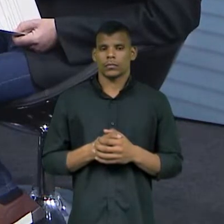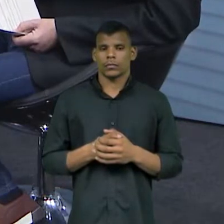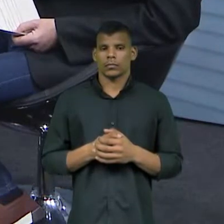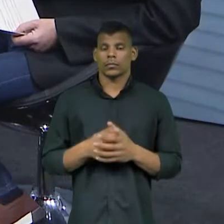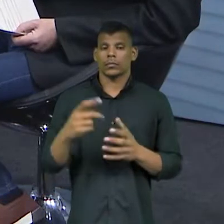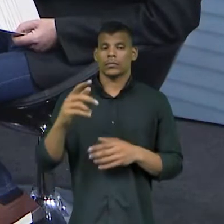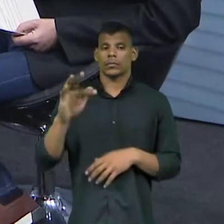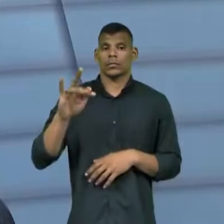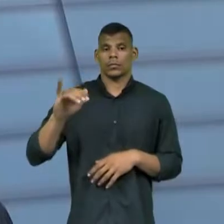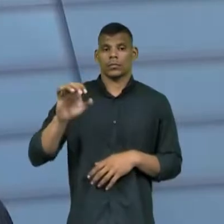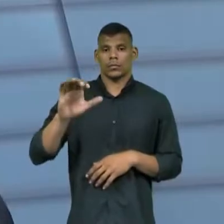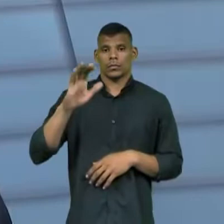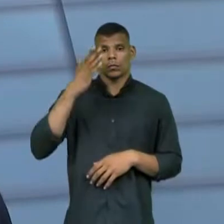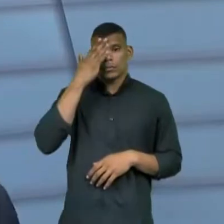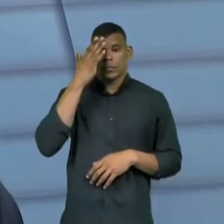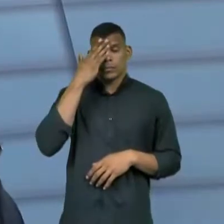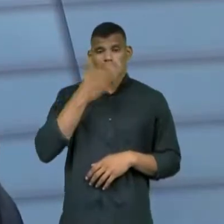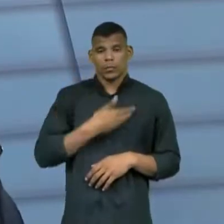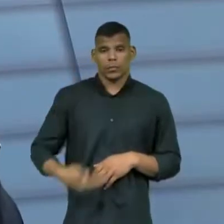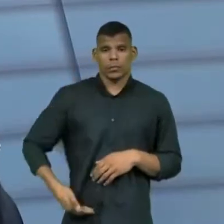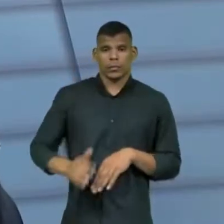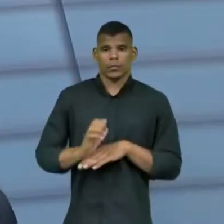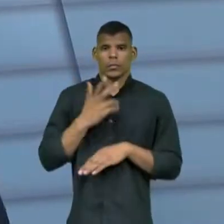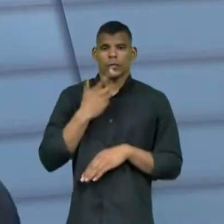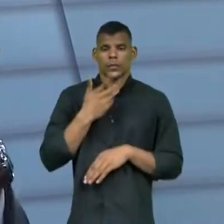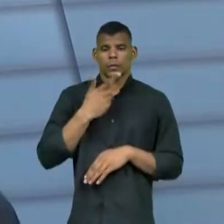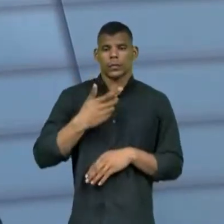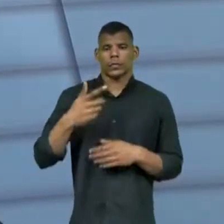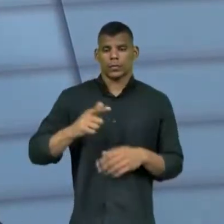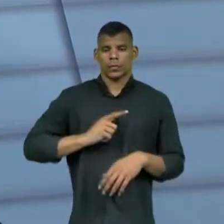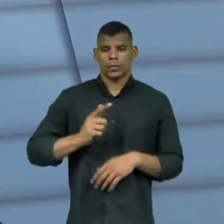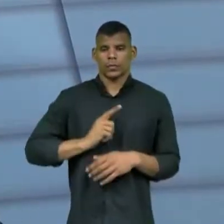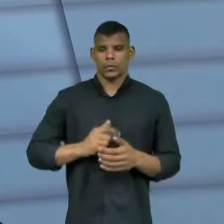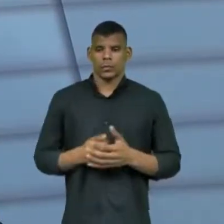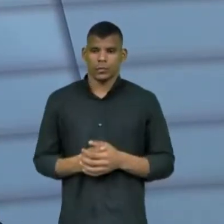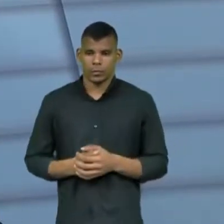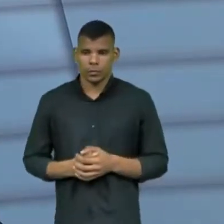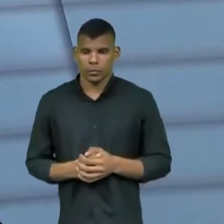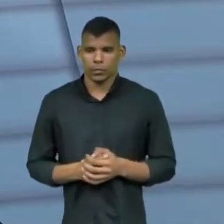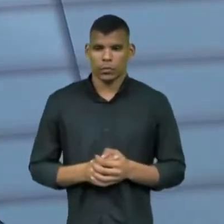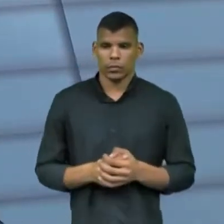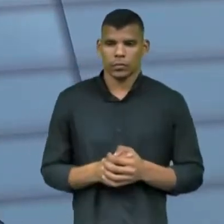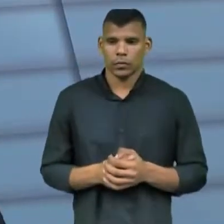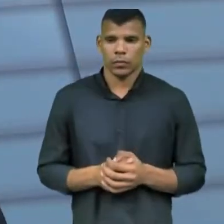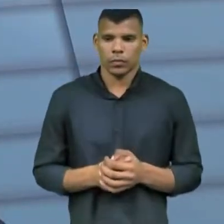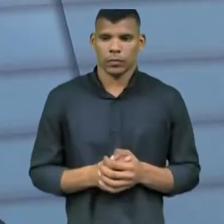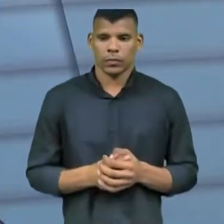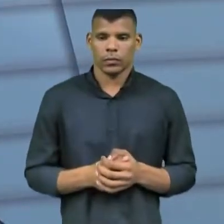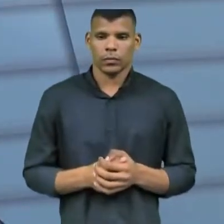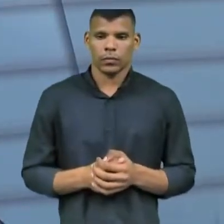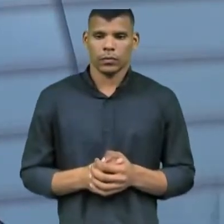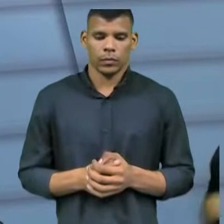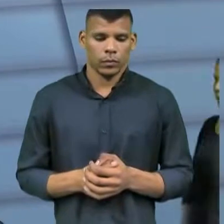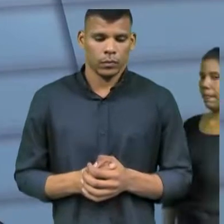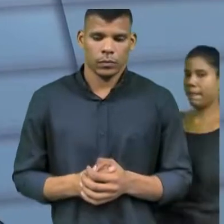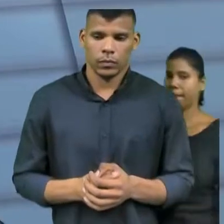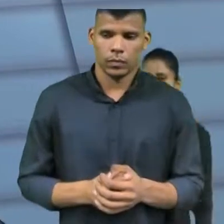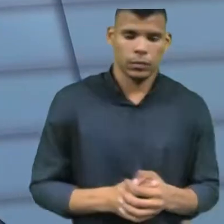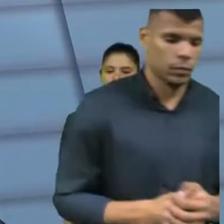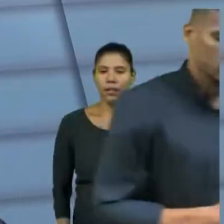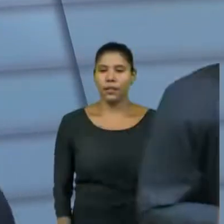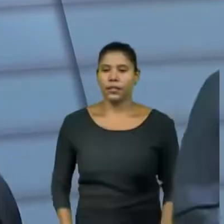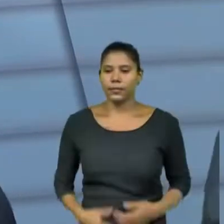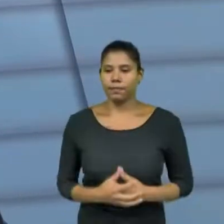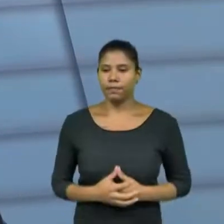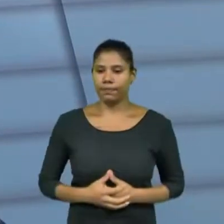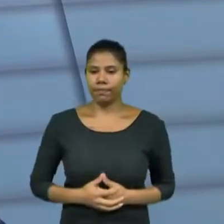Indústrias e o Governo do Estado estão cientes disso. Nós estamos trabalhando para ver se evita esse tipo de prejuízo,